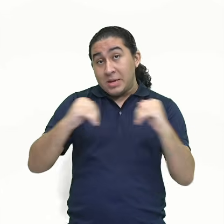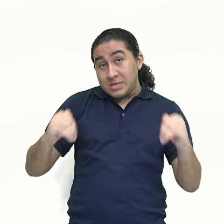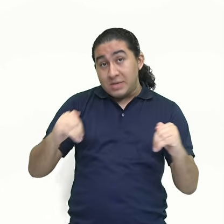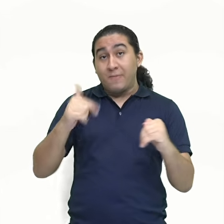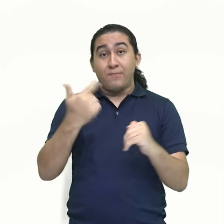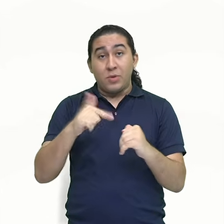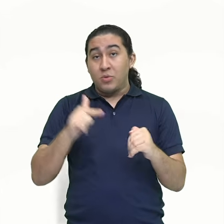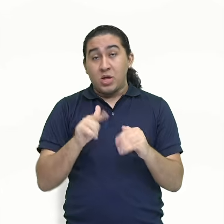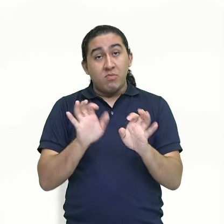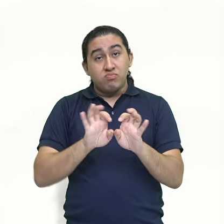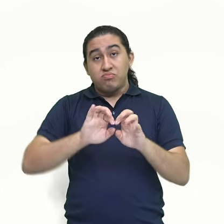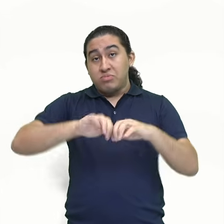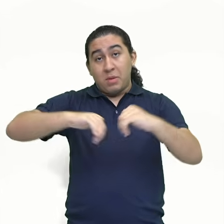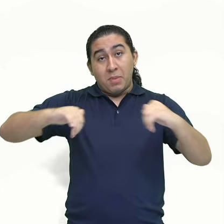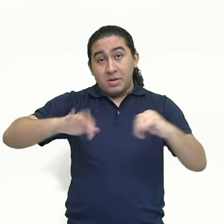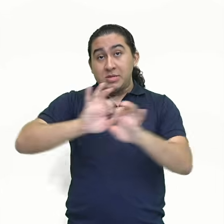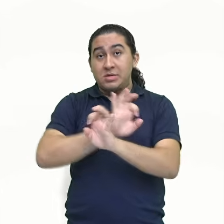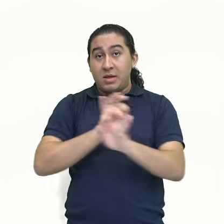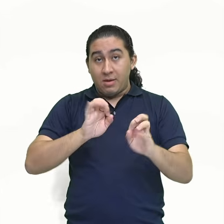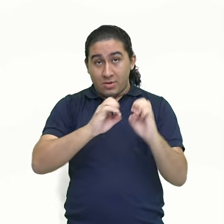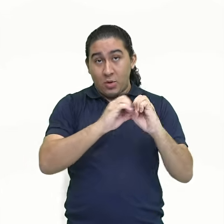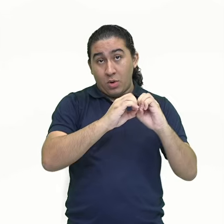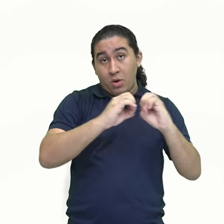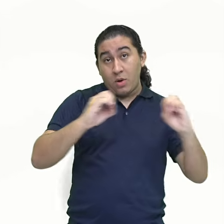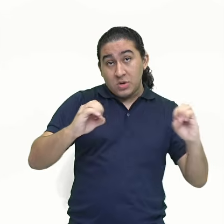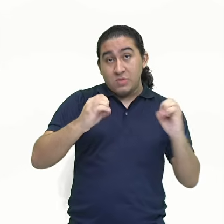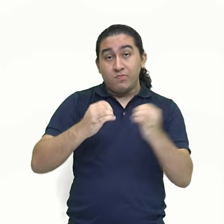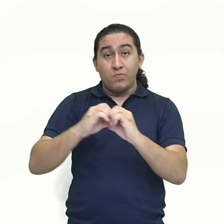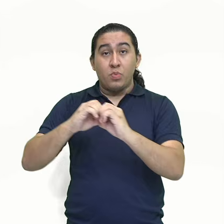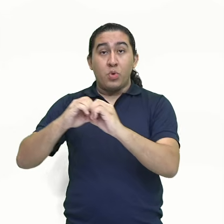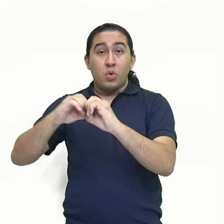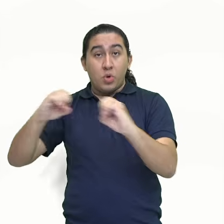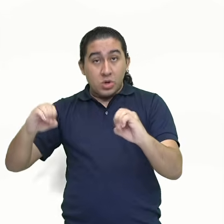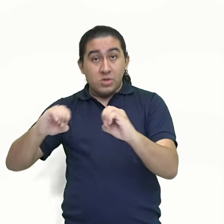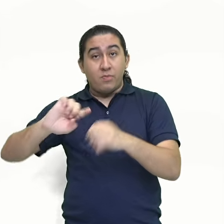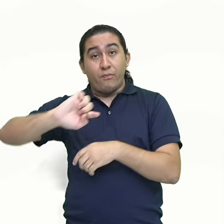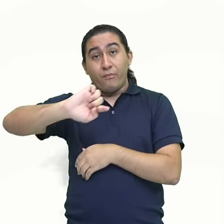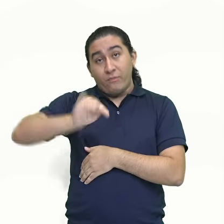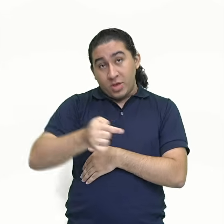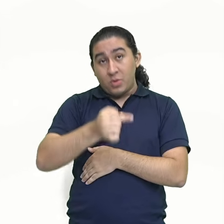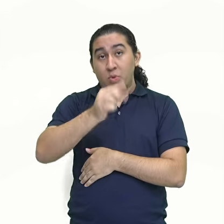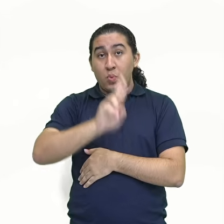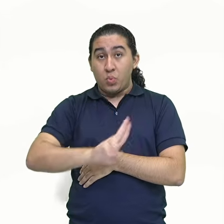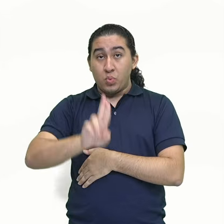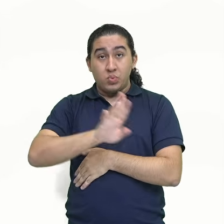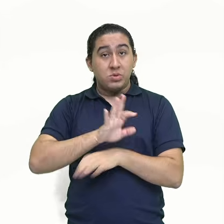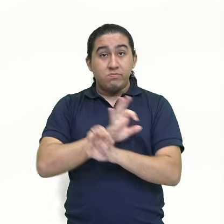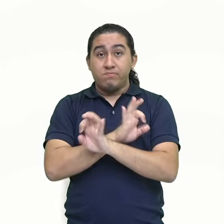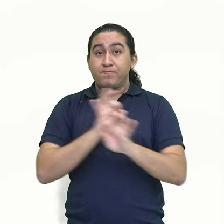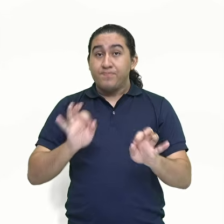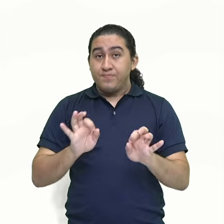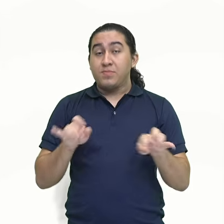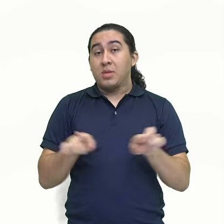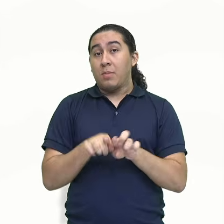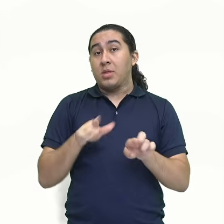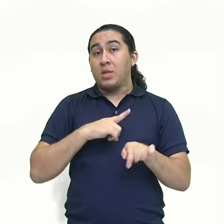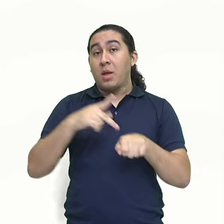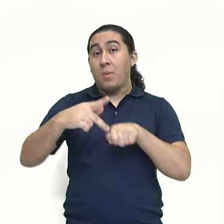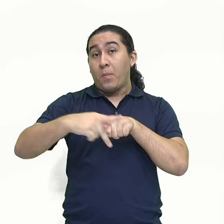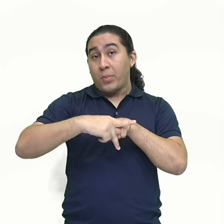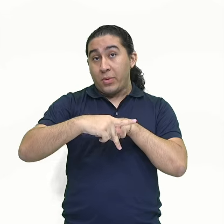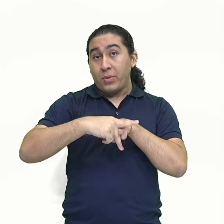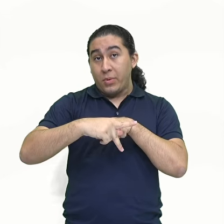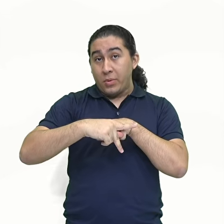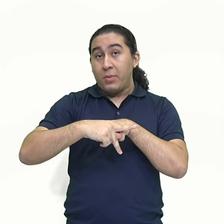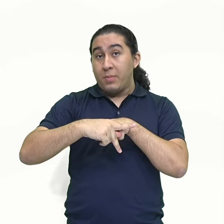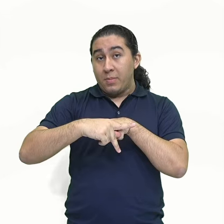sendo isolada essa oração subordinada por vírgula. Eu tenho o pronome